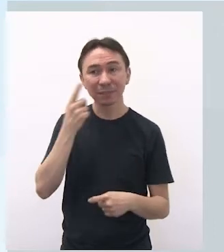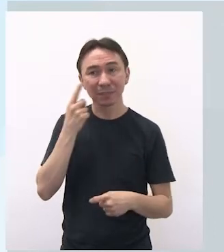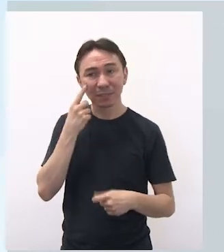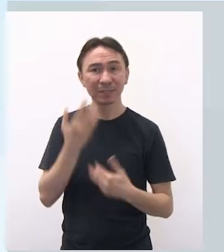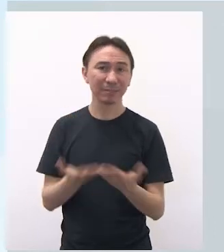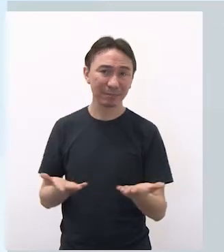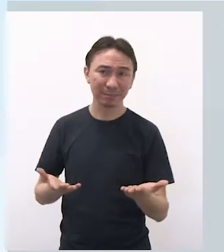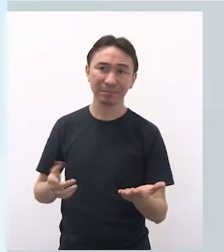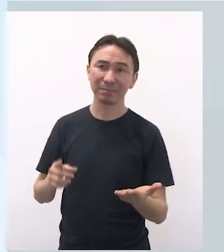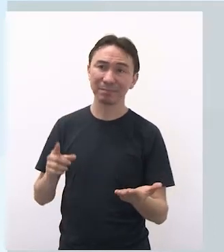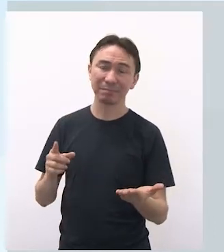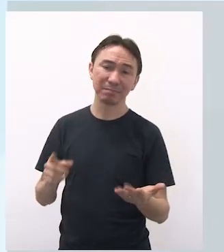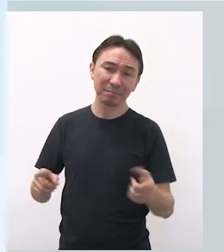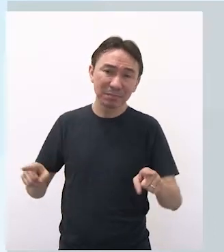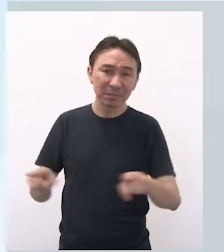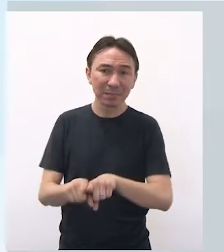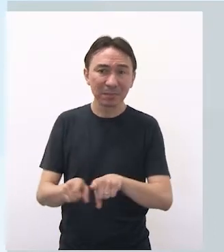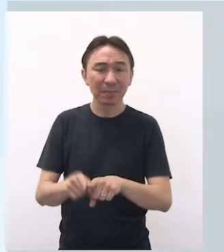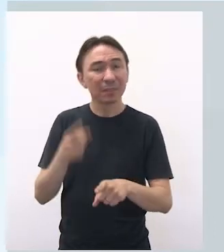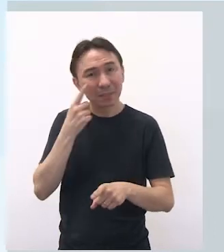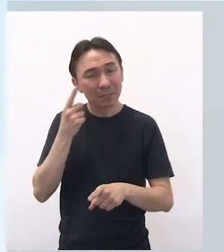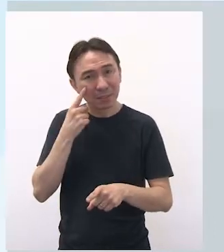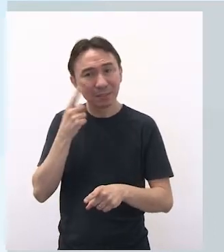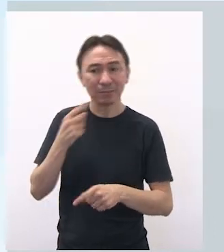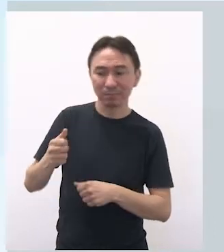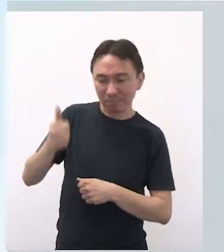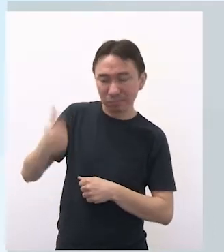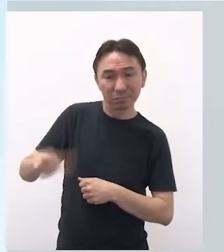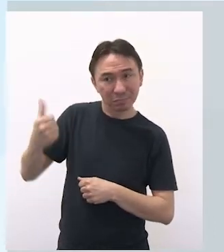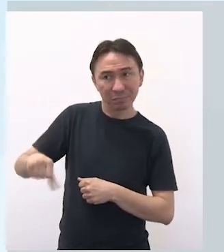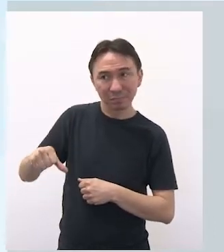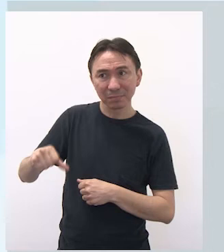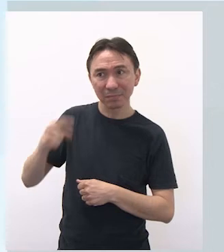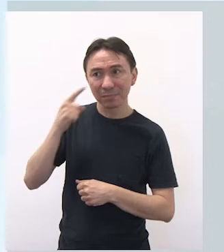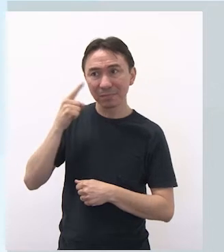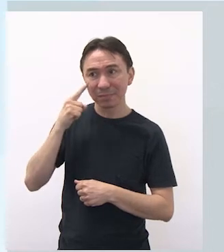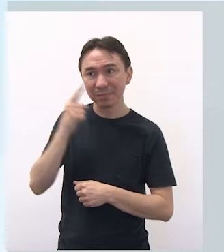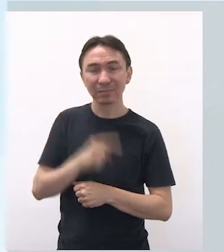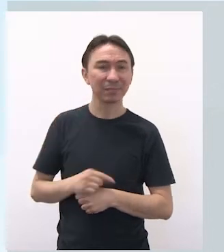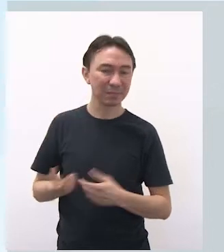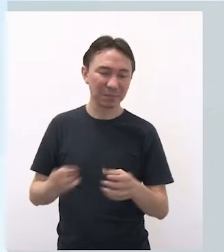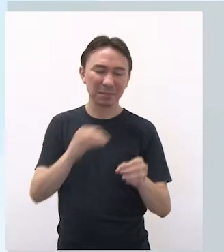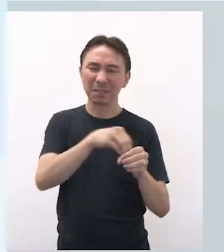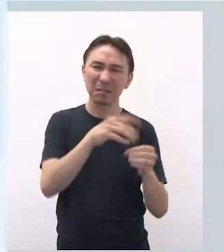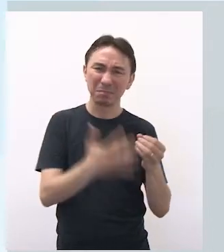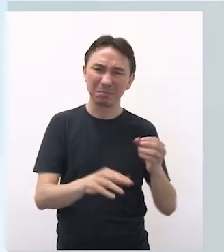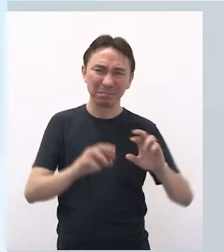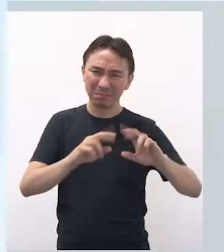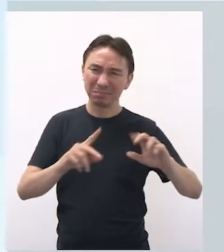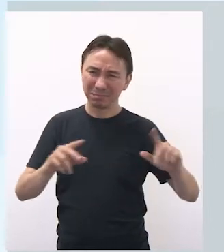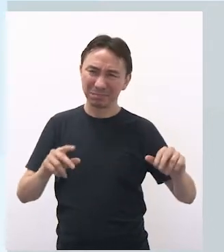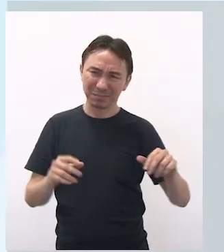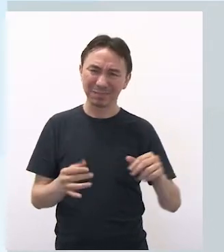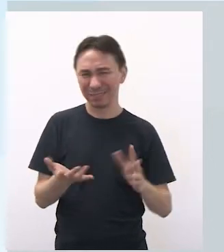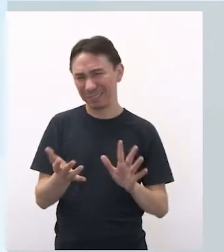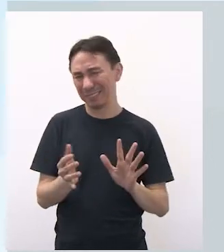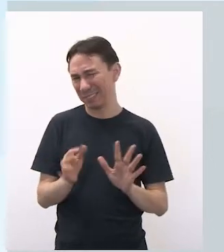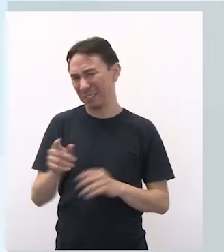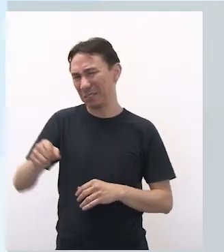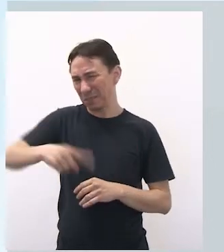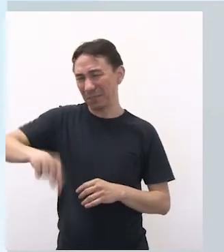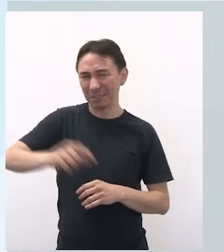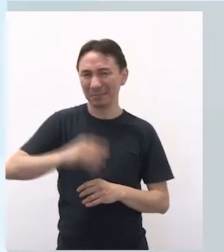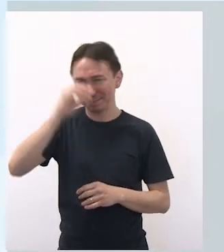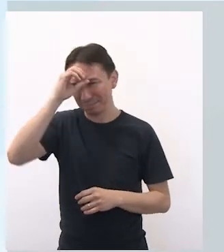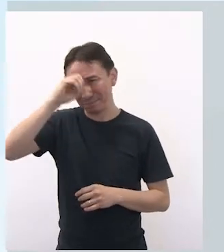revisada com a tipologia de conteúdos de Zabala, que está mais próximo das nossas aprendizagens,